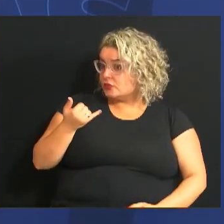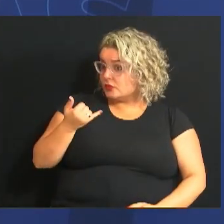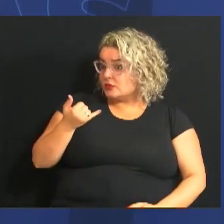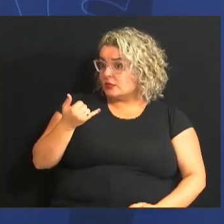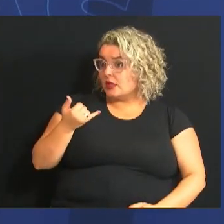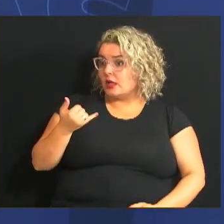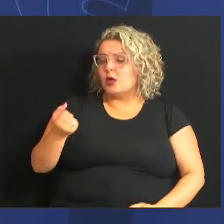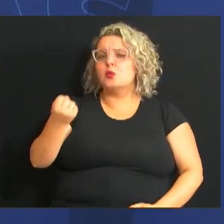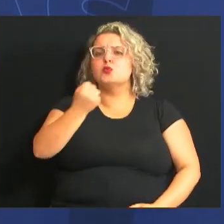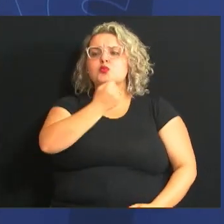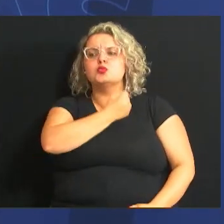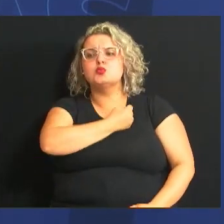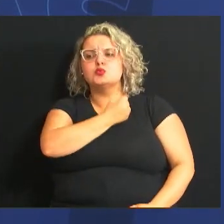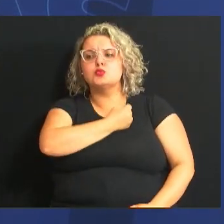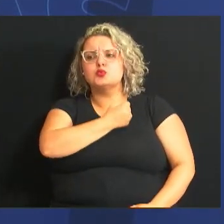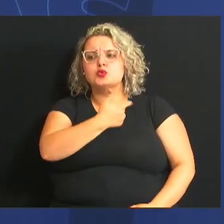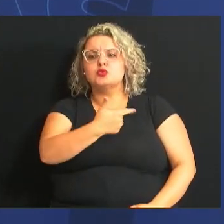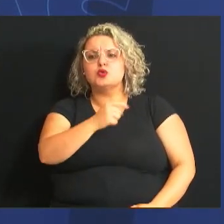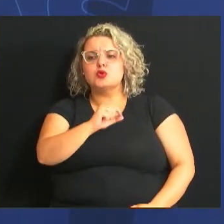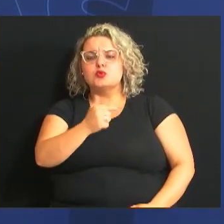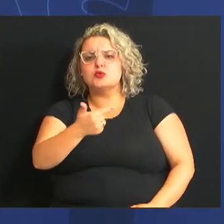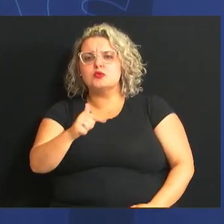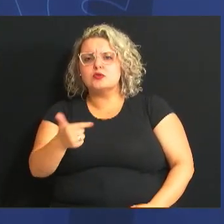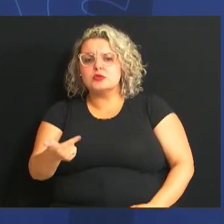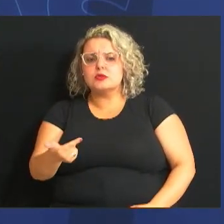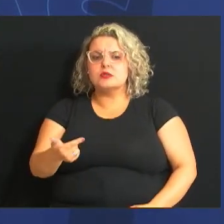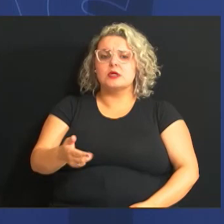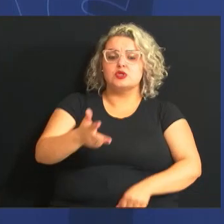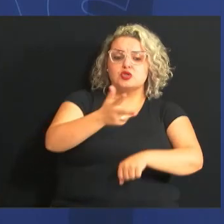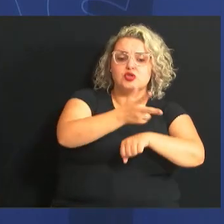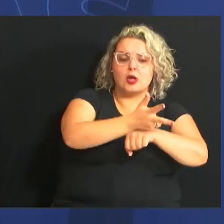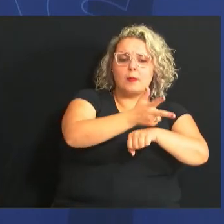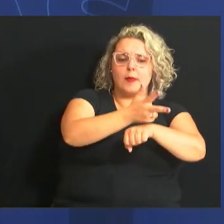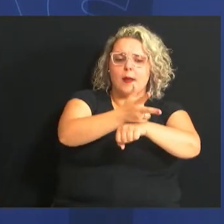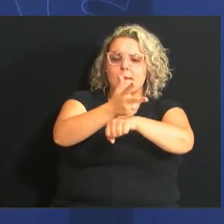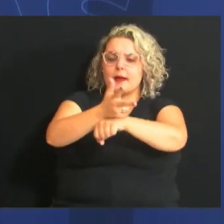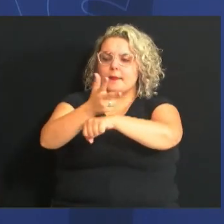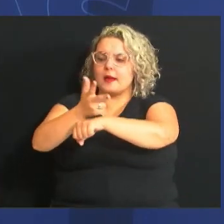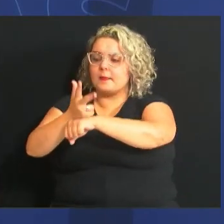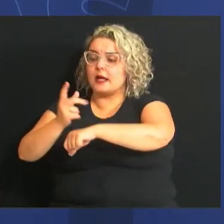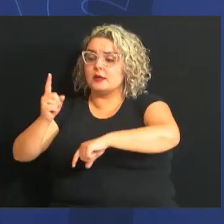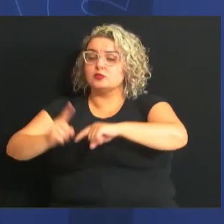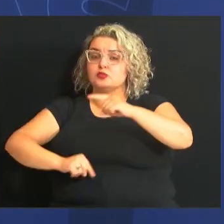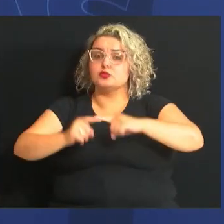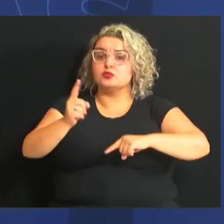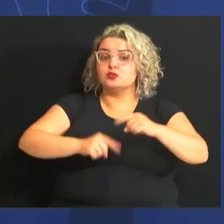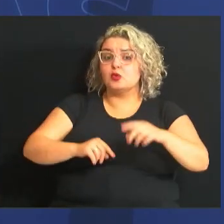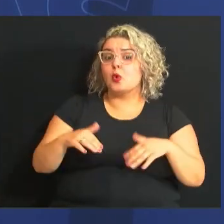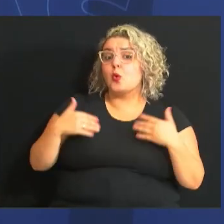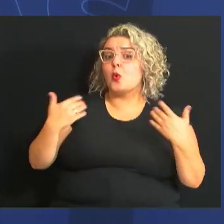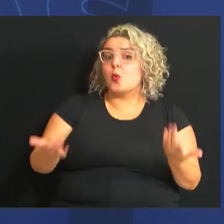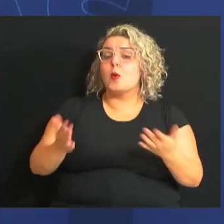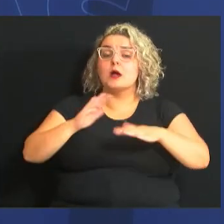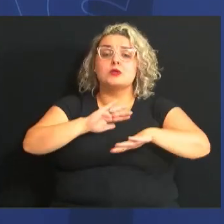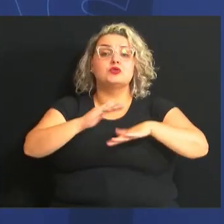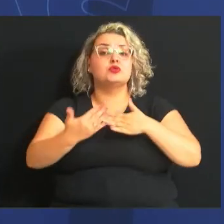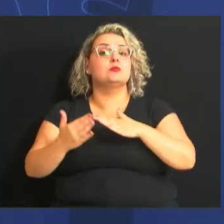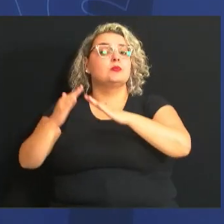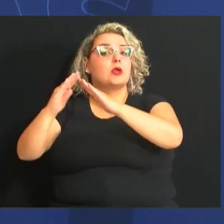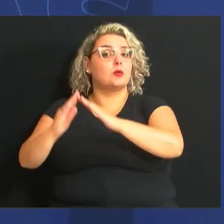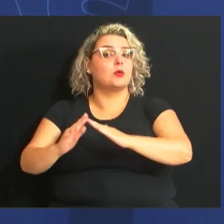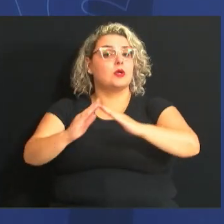números de 2022, de câmeras, de equipamentos, os bairros, residências que